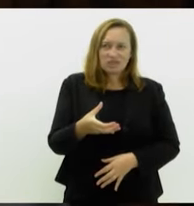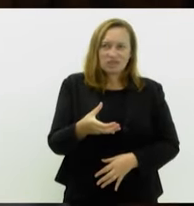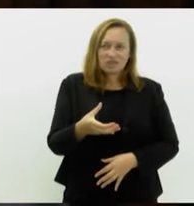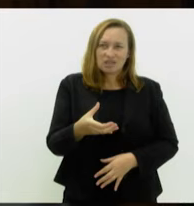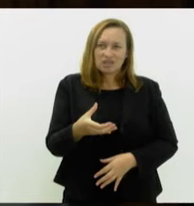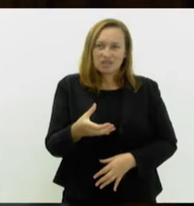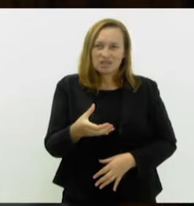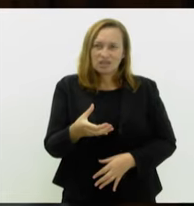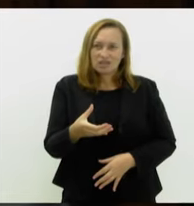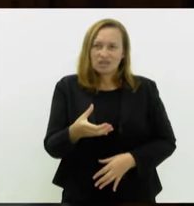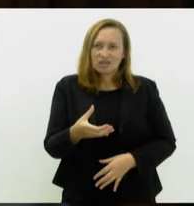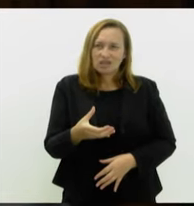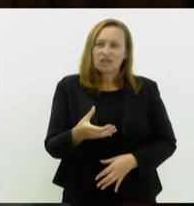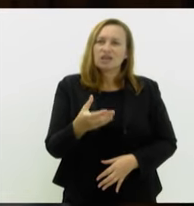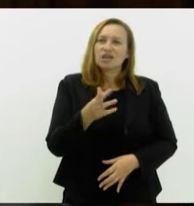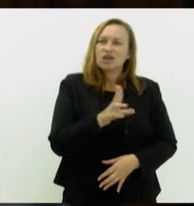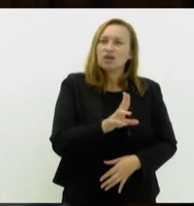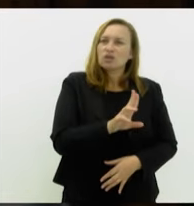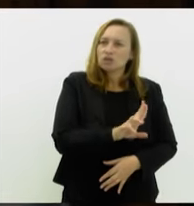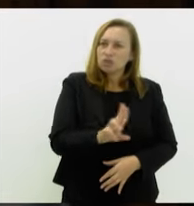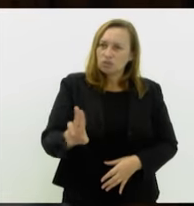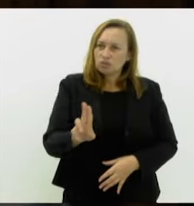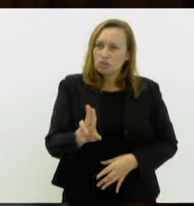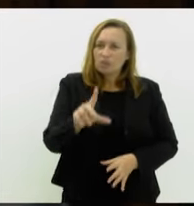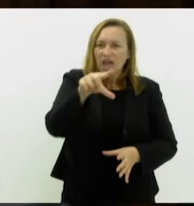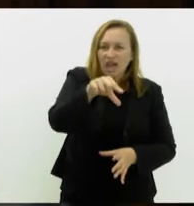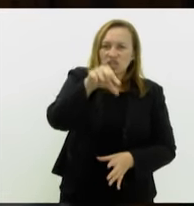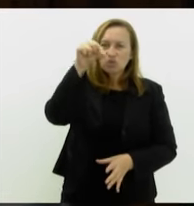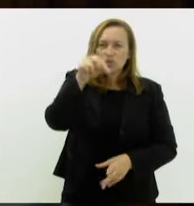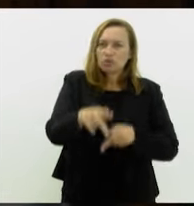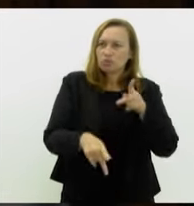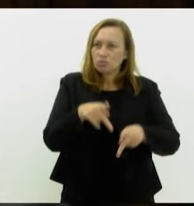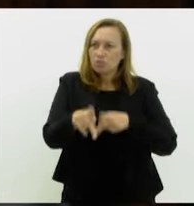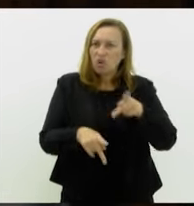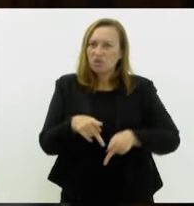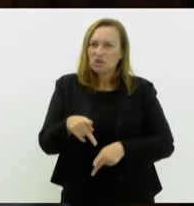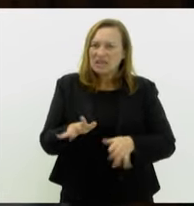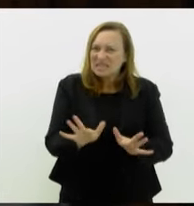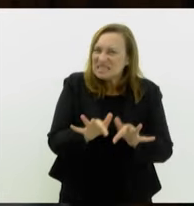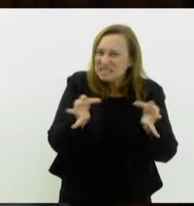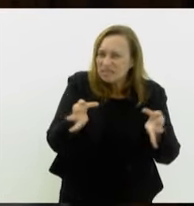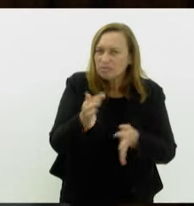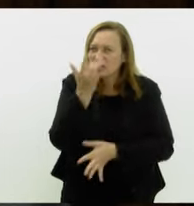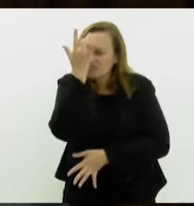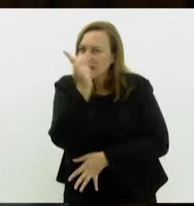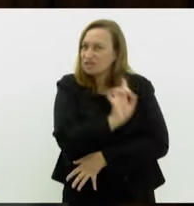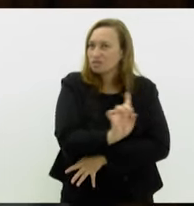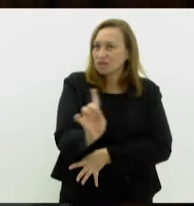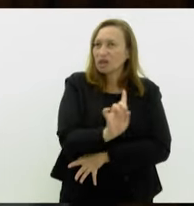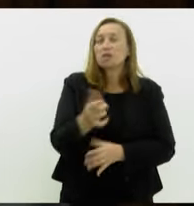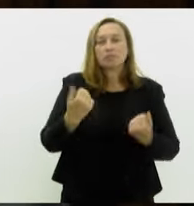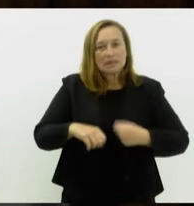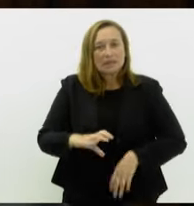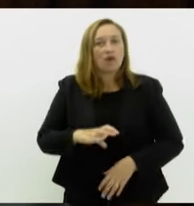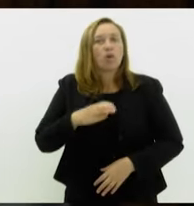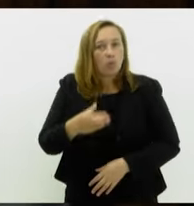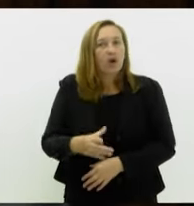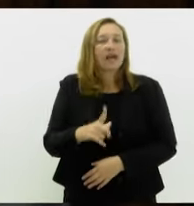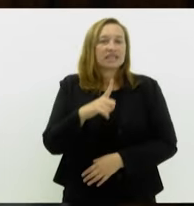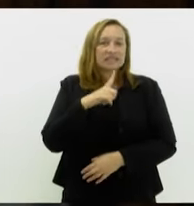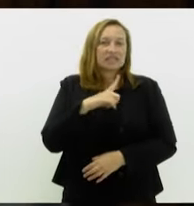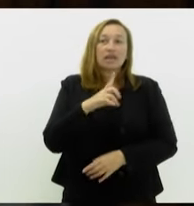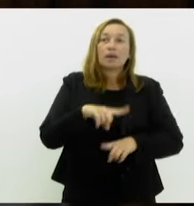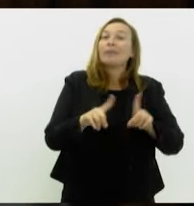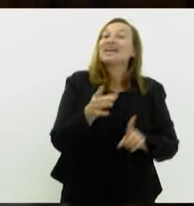crio da vontade Popular não é simples não é fácil é preciso ter coragem mas eu